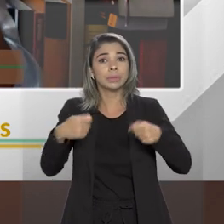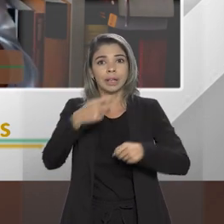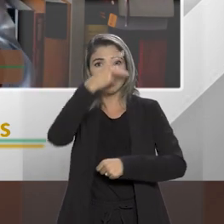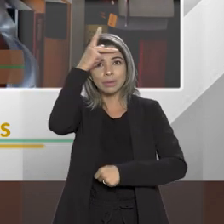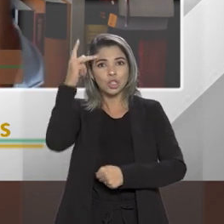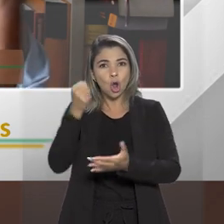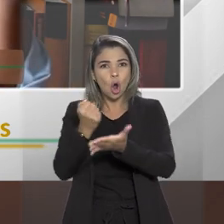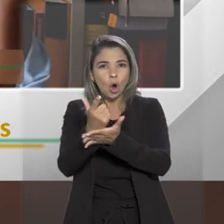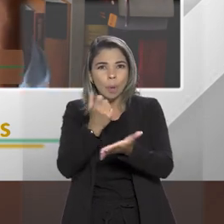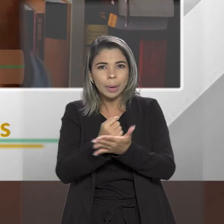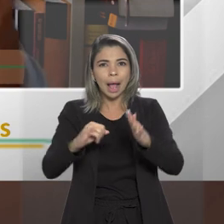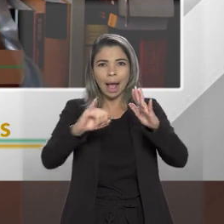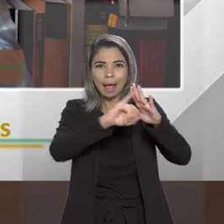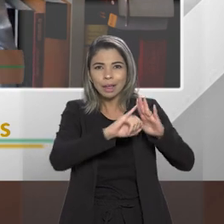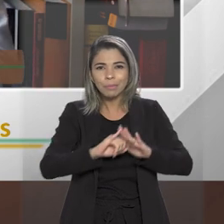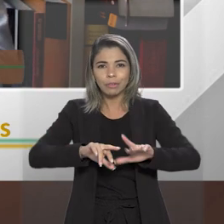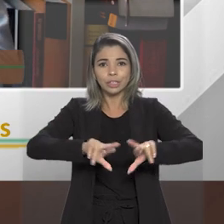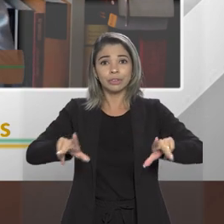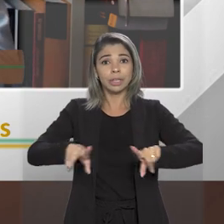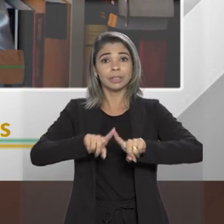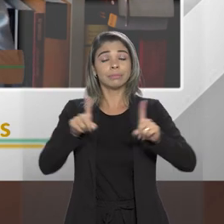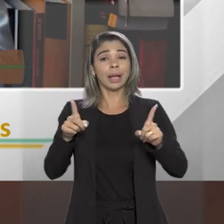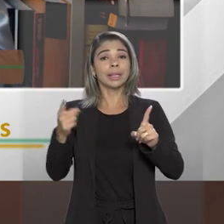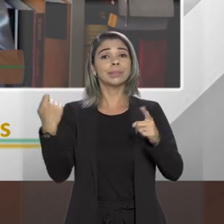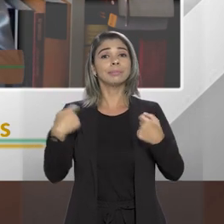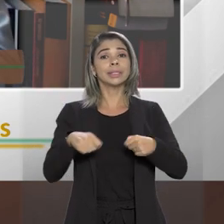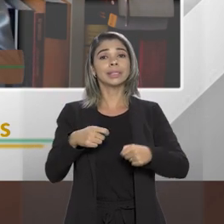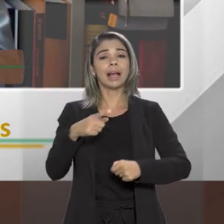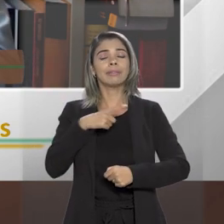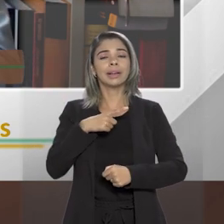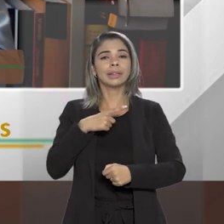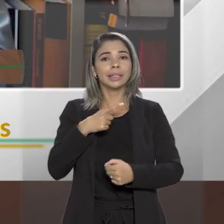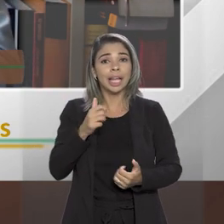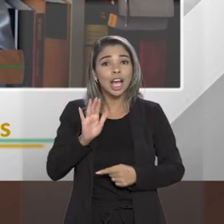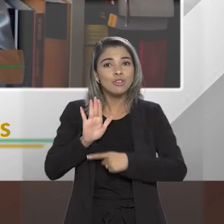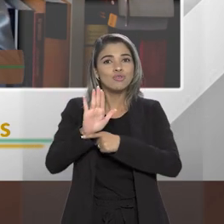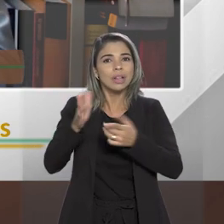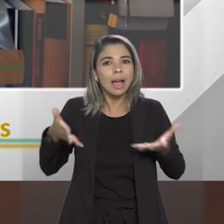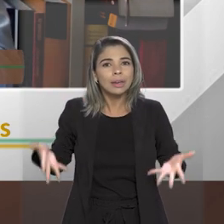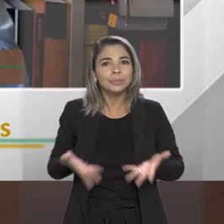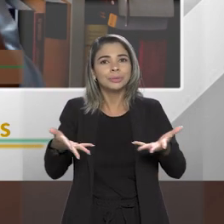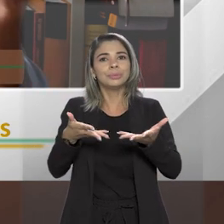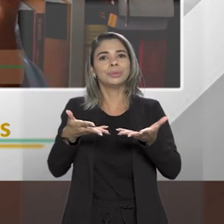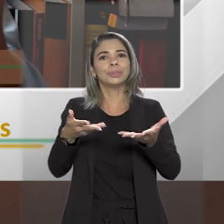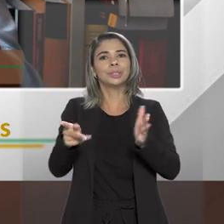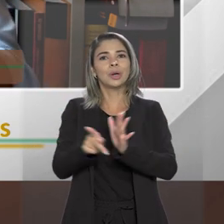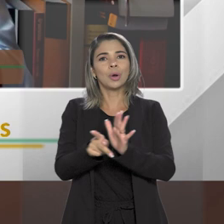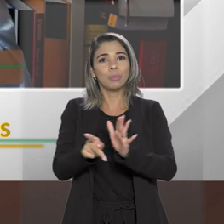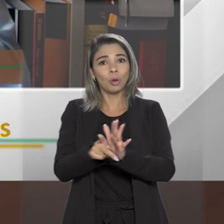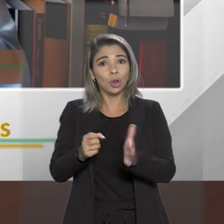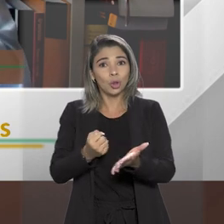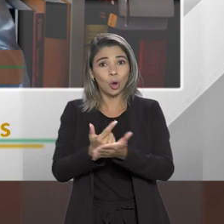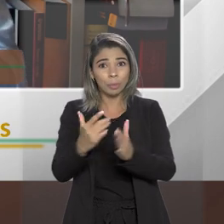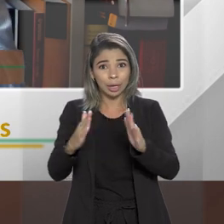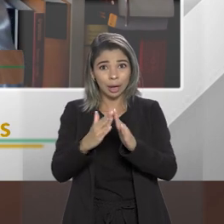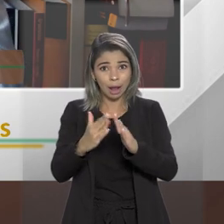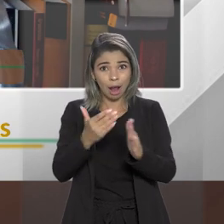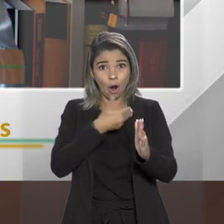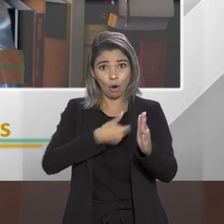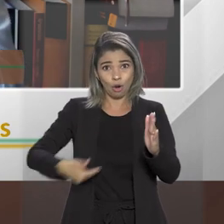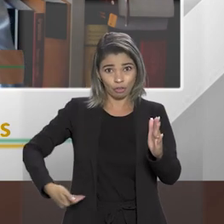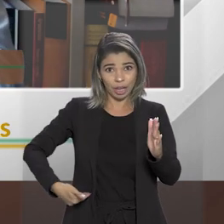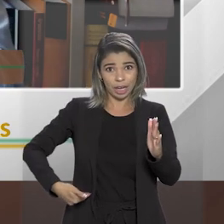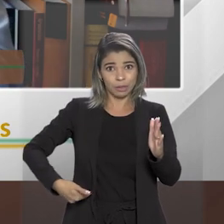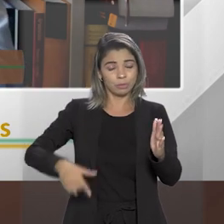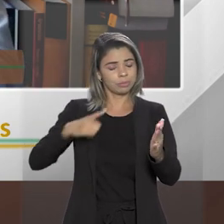ser financiado para isso. Para poder ajudar esse financiamento, o então governo militar